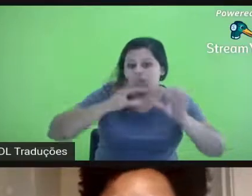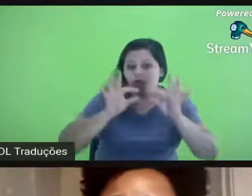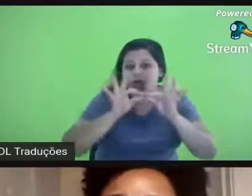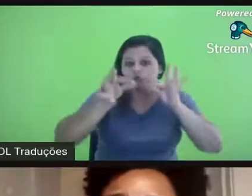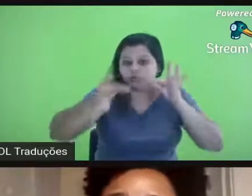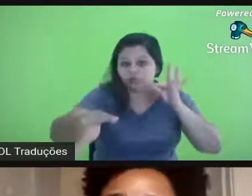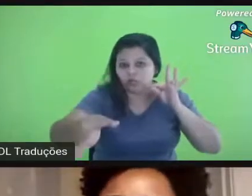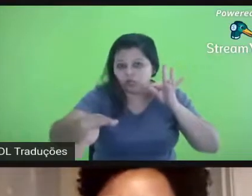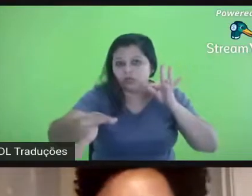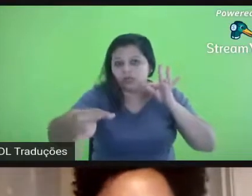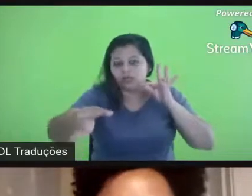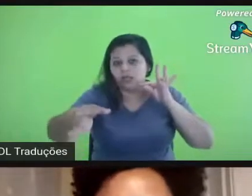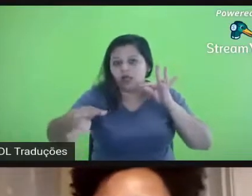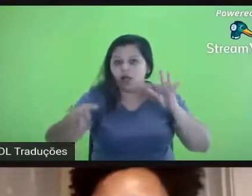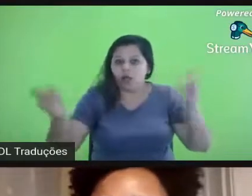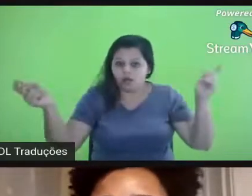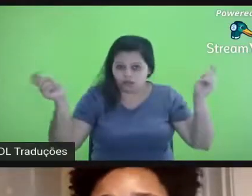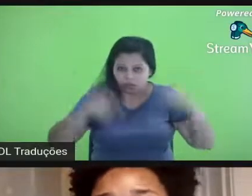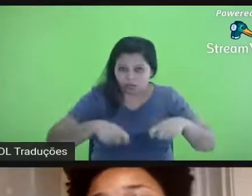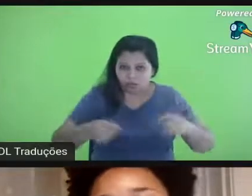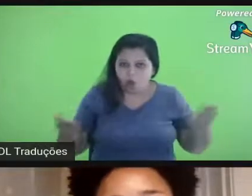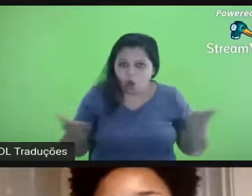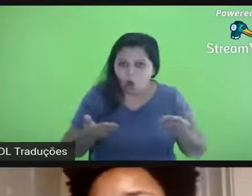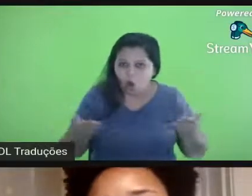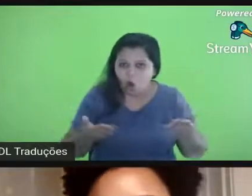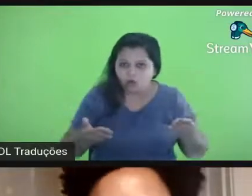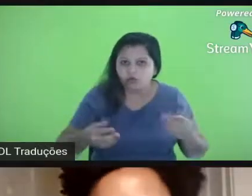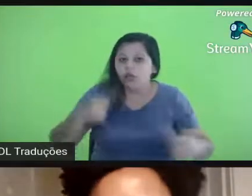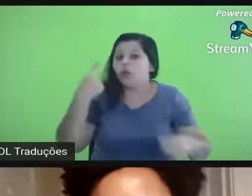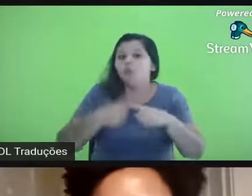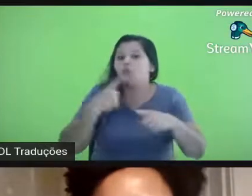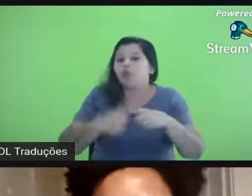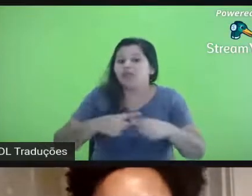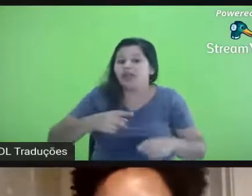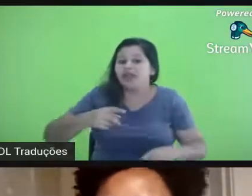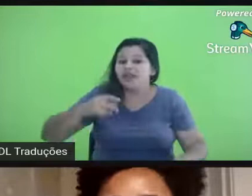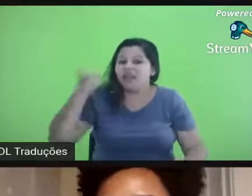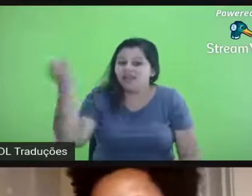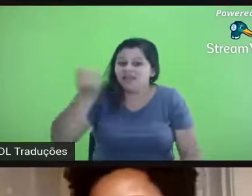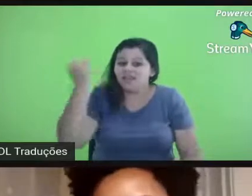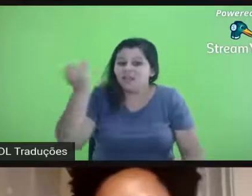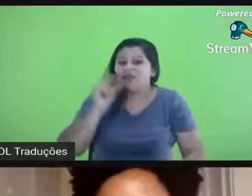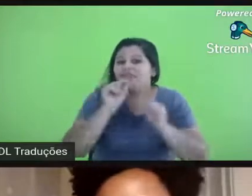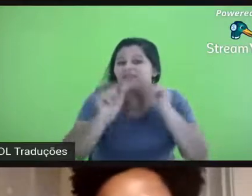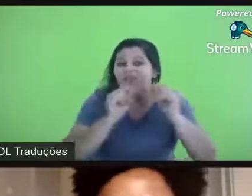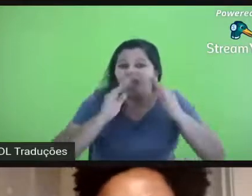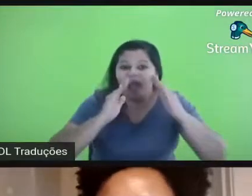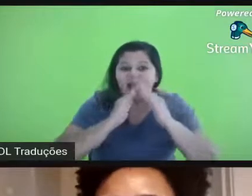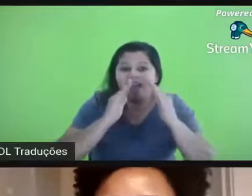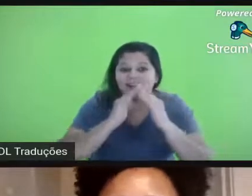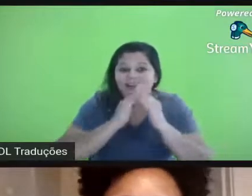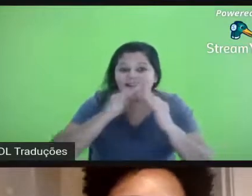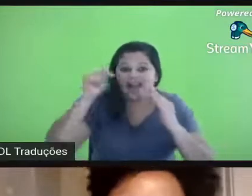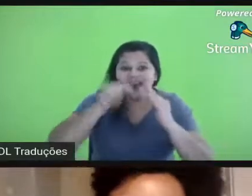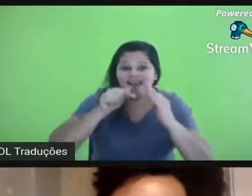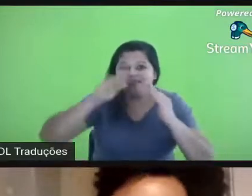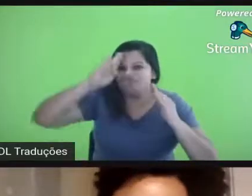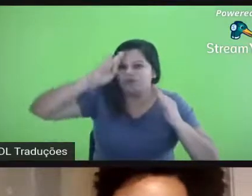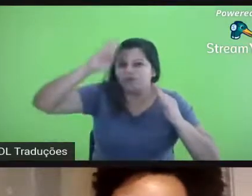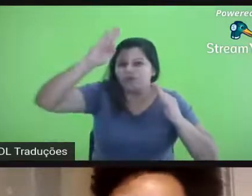gente precisa entender que o morar, ele é fundamental. O morar, ele é tão fundamental